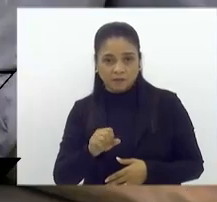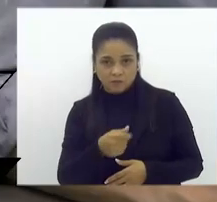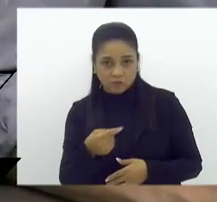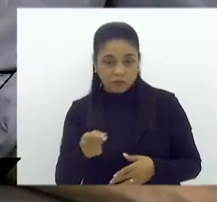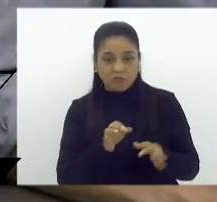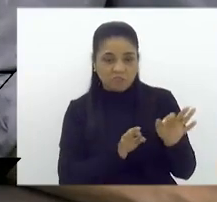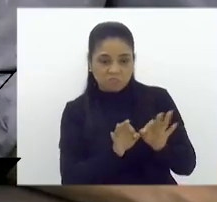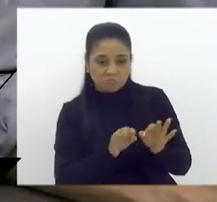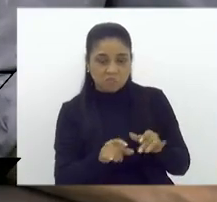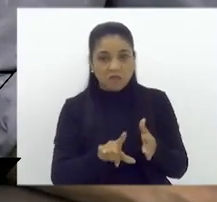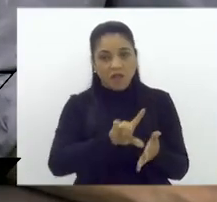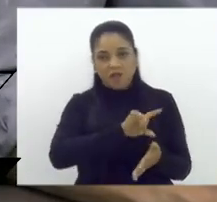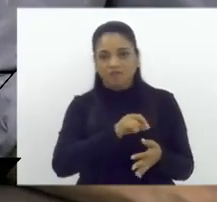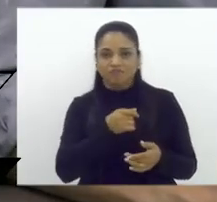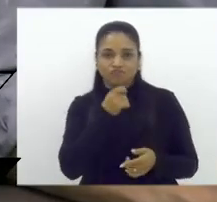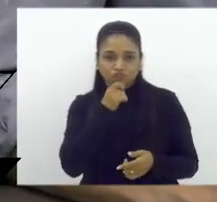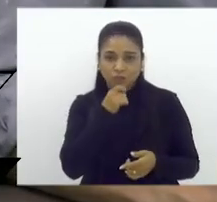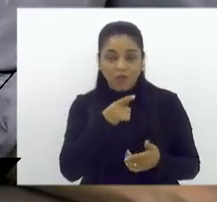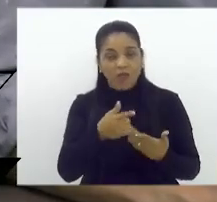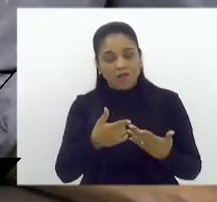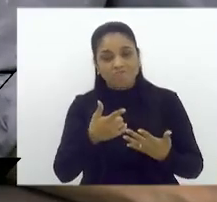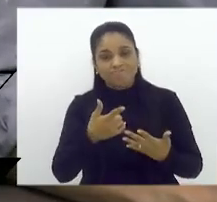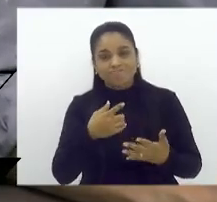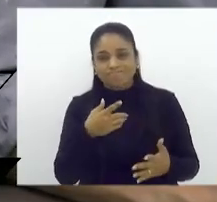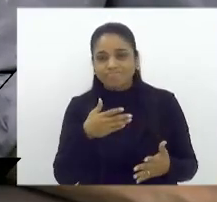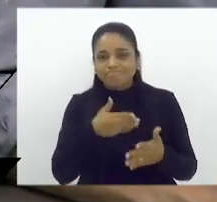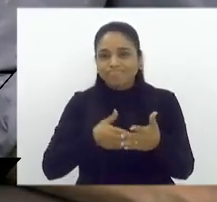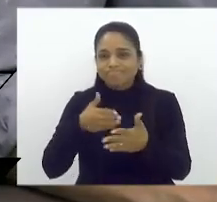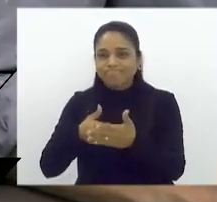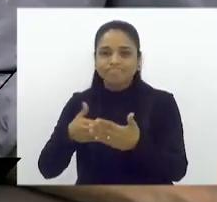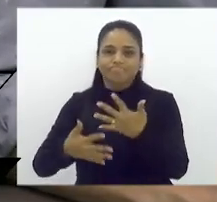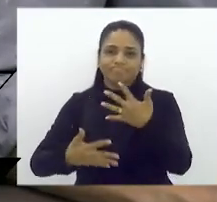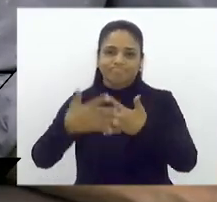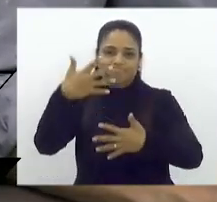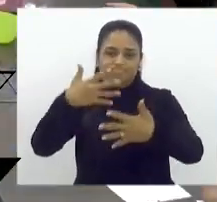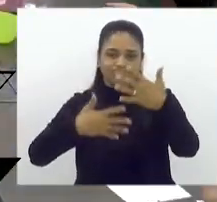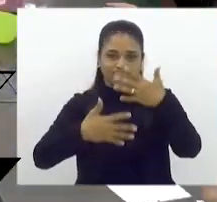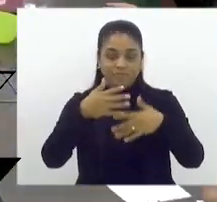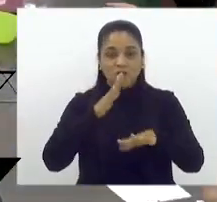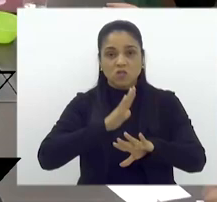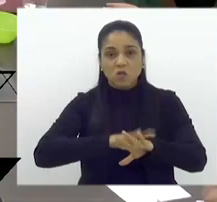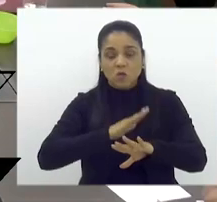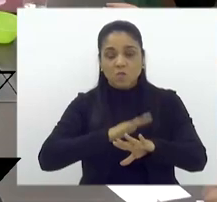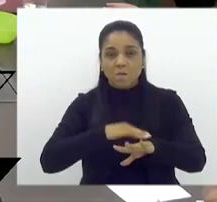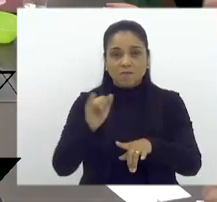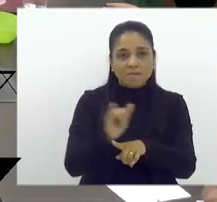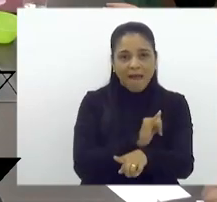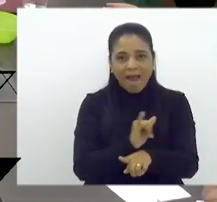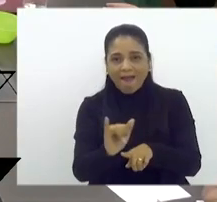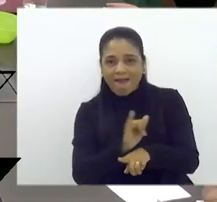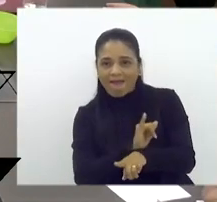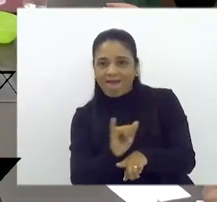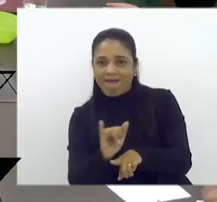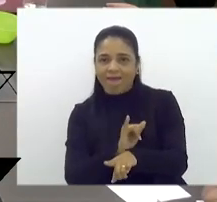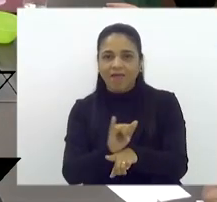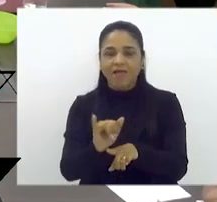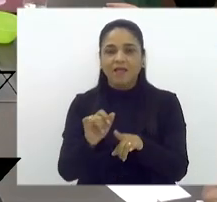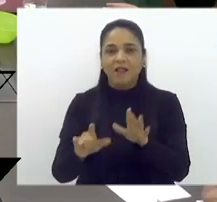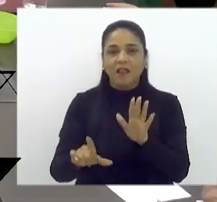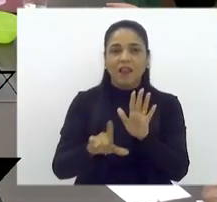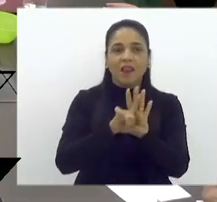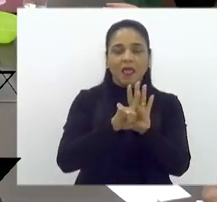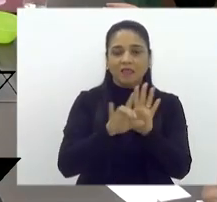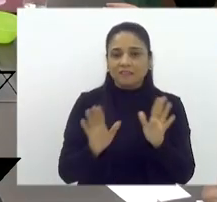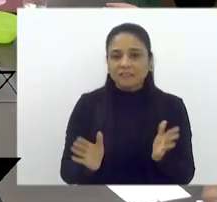e acaba esbarrando muitas vezes na transparência, porque cria-se ali naquele momento um mecanismo, seja via lei de incentivo